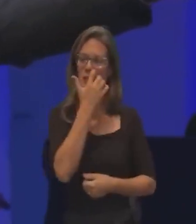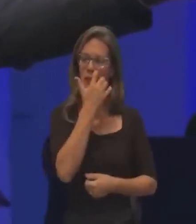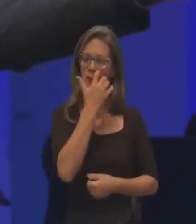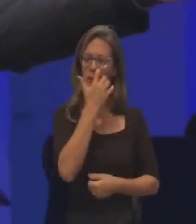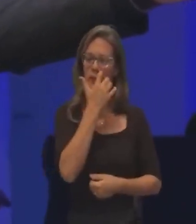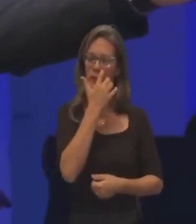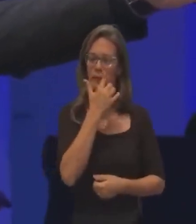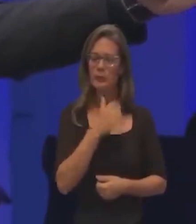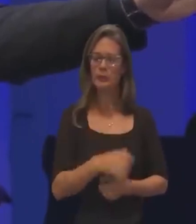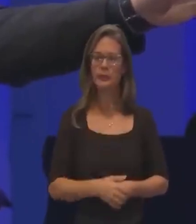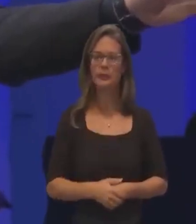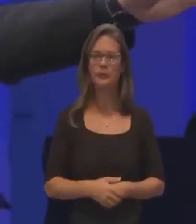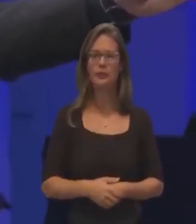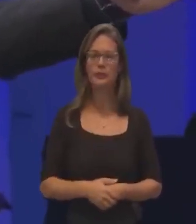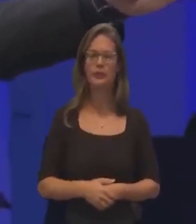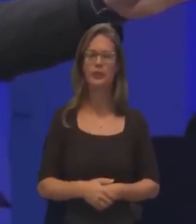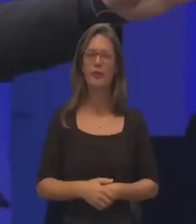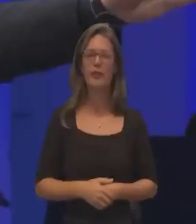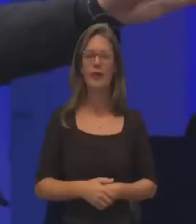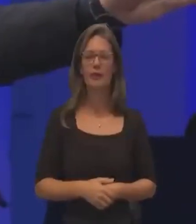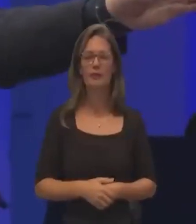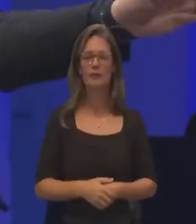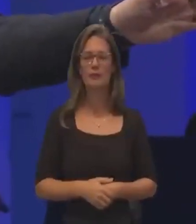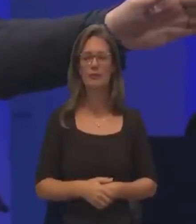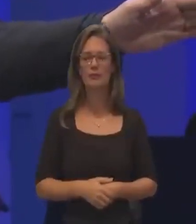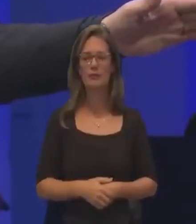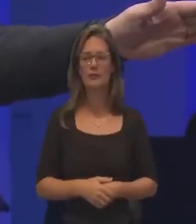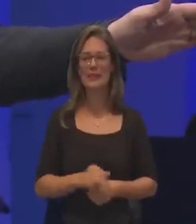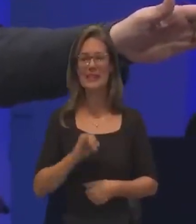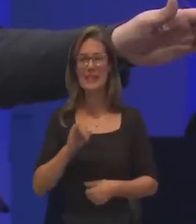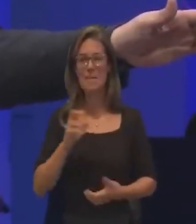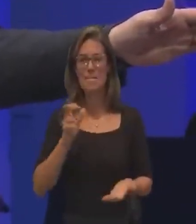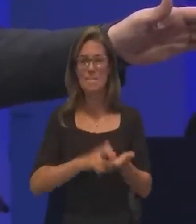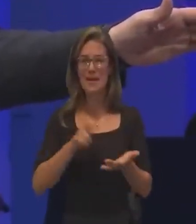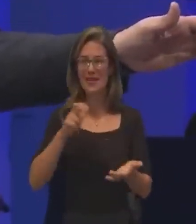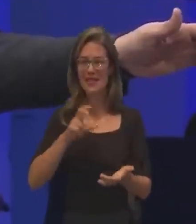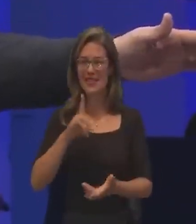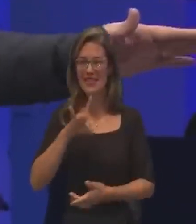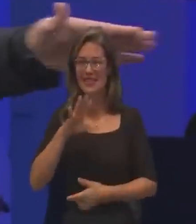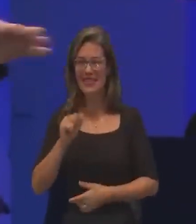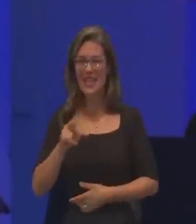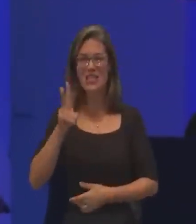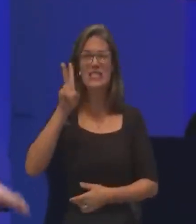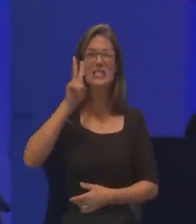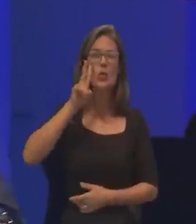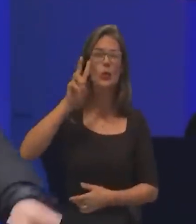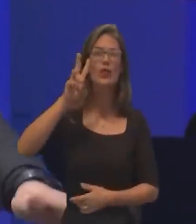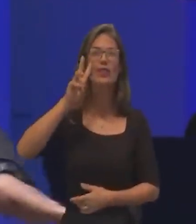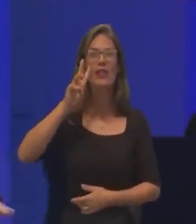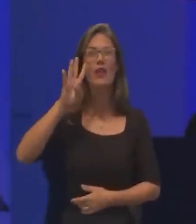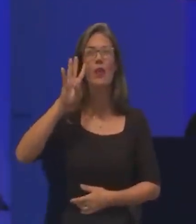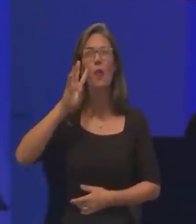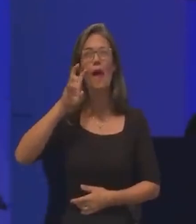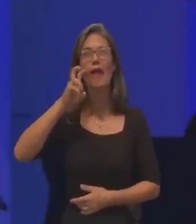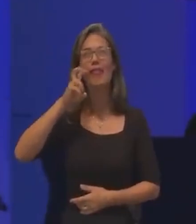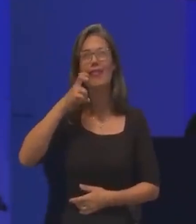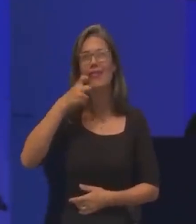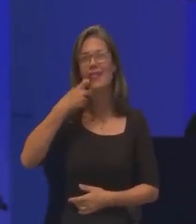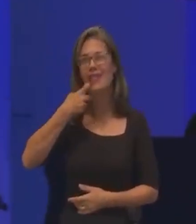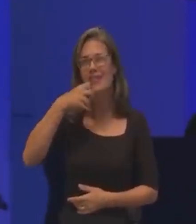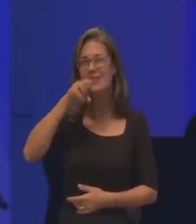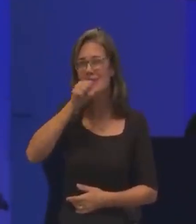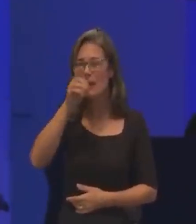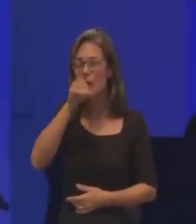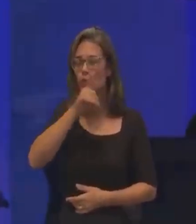o parque da cidade. Você vem aqui pelas manhãs, de segunda a domingo, pessoas